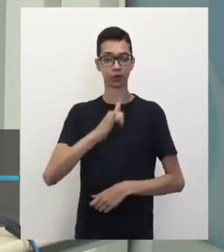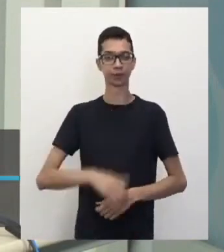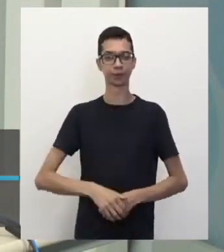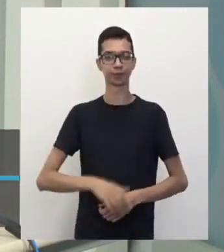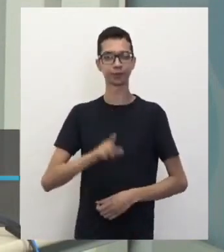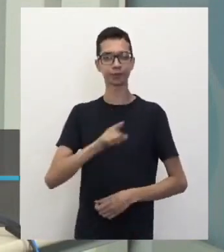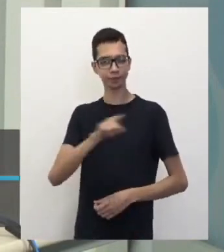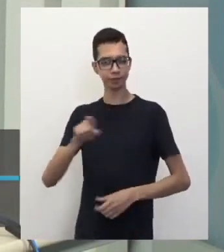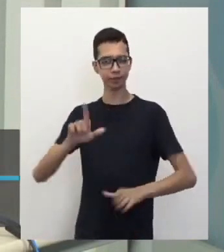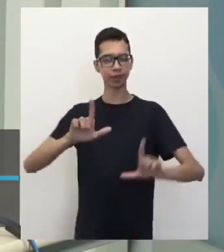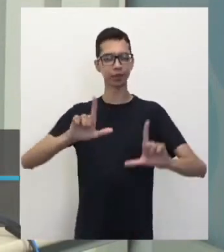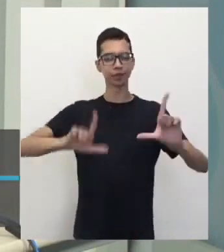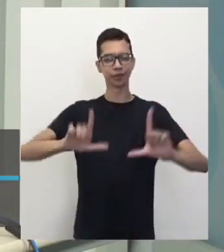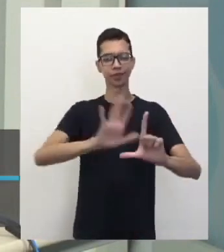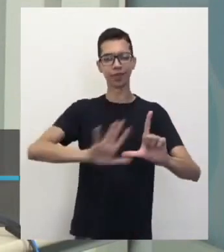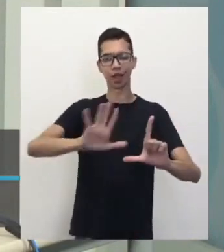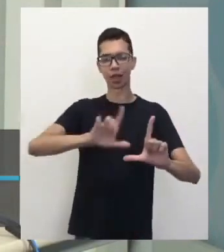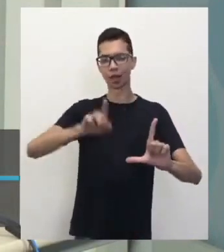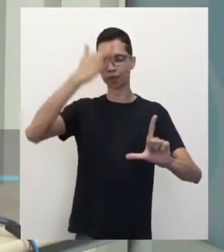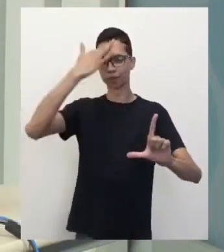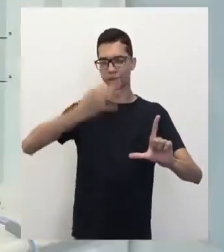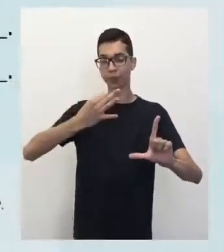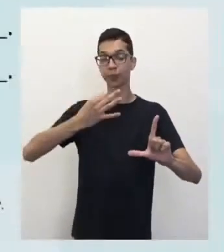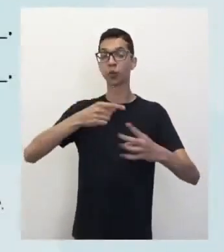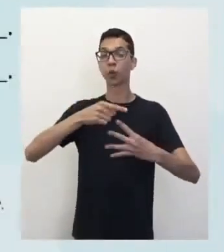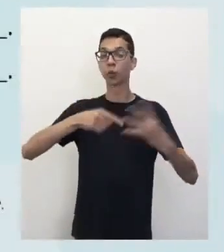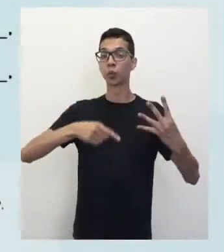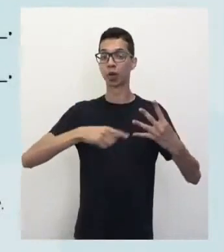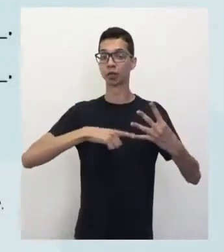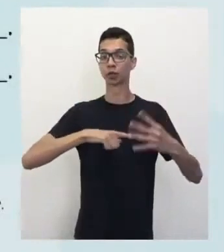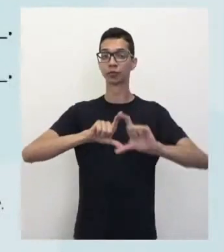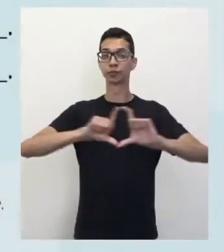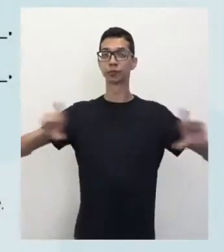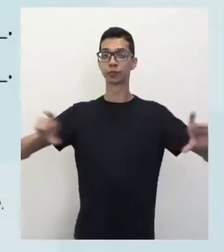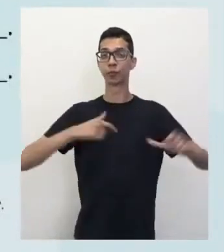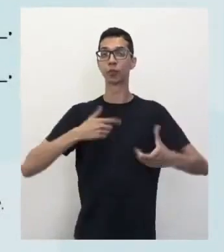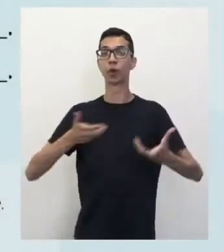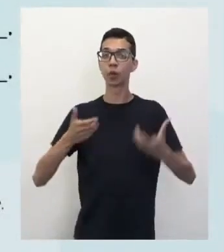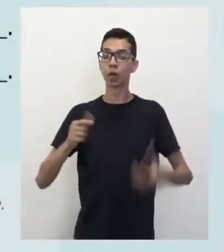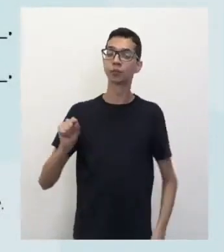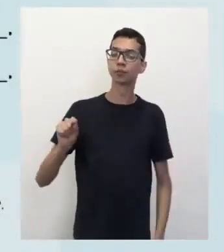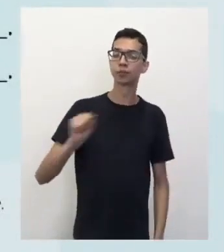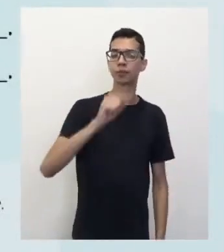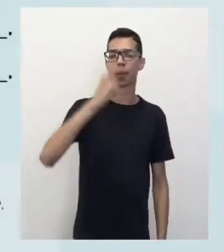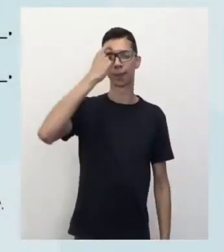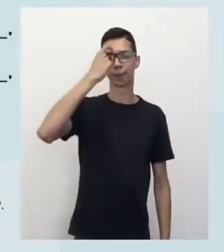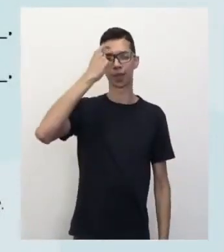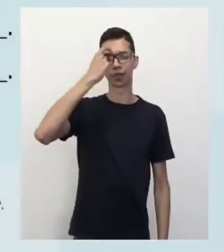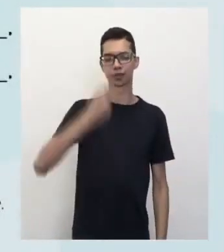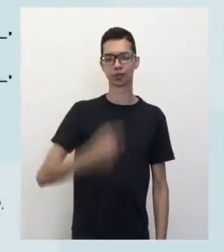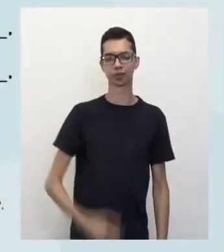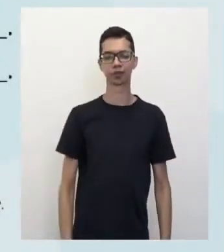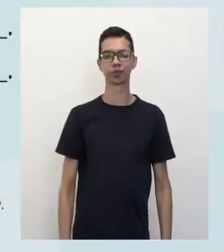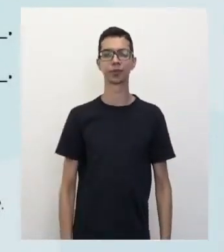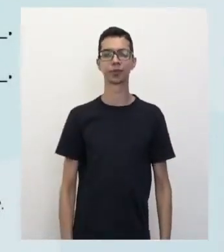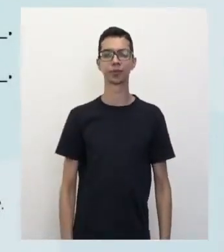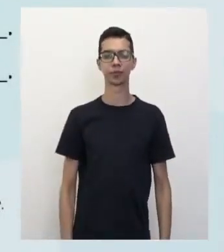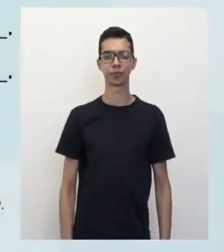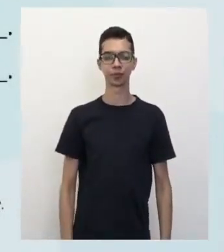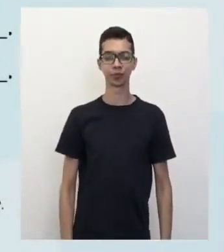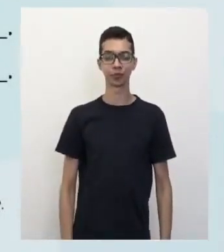tela, 4 orações. E nessas orações eu quero que vocês pensem, dentro dessa lógica, qual